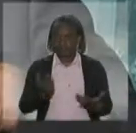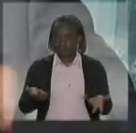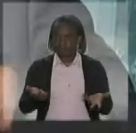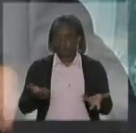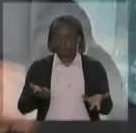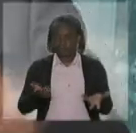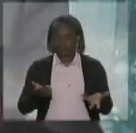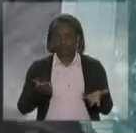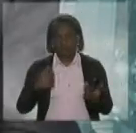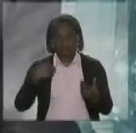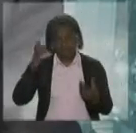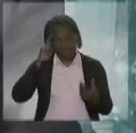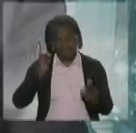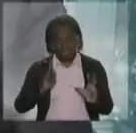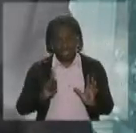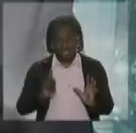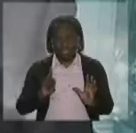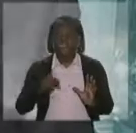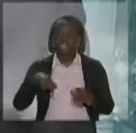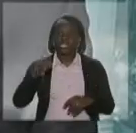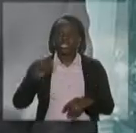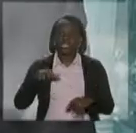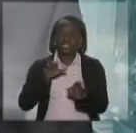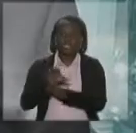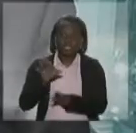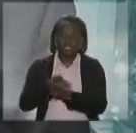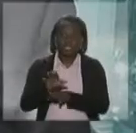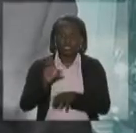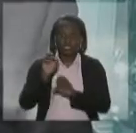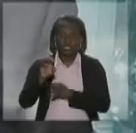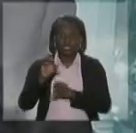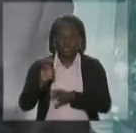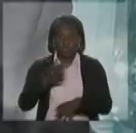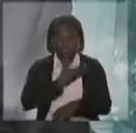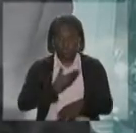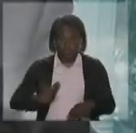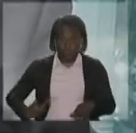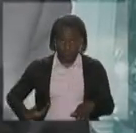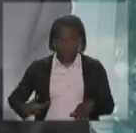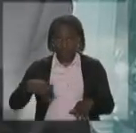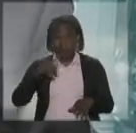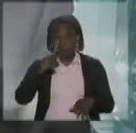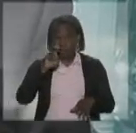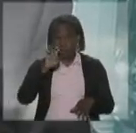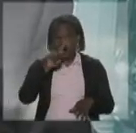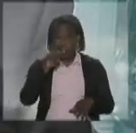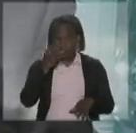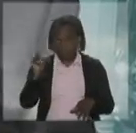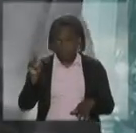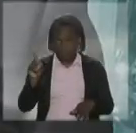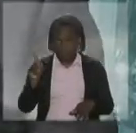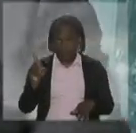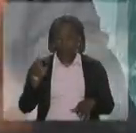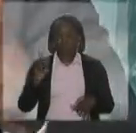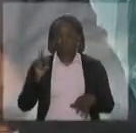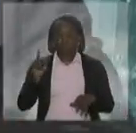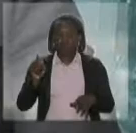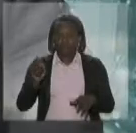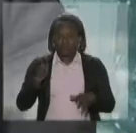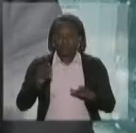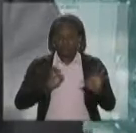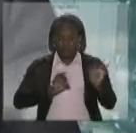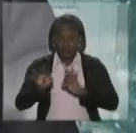eu não sei quem é que orientou o governador pezão para ele